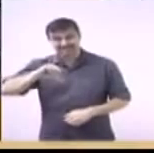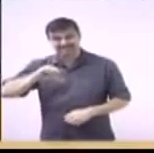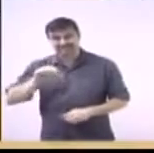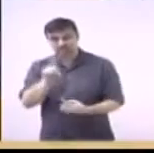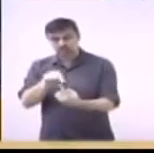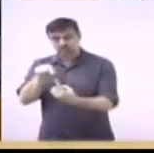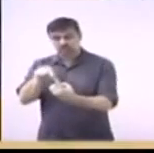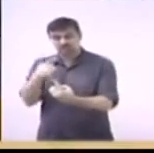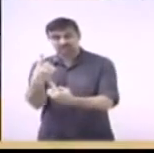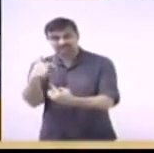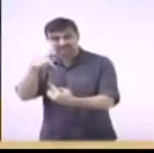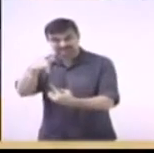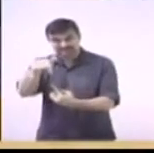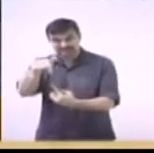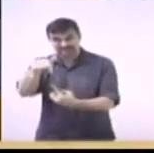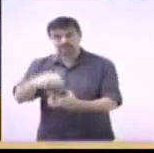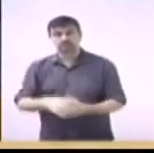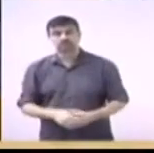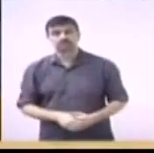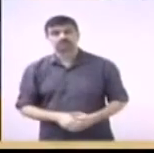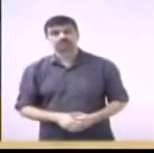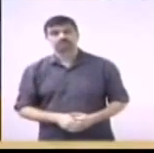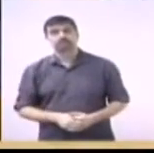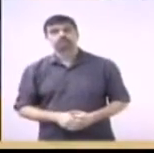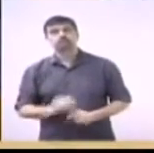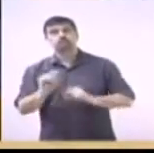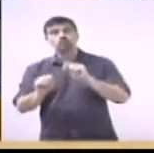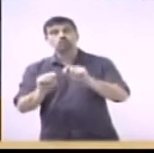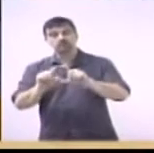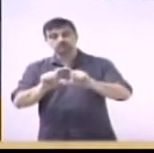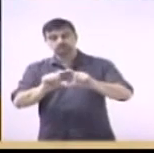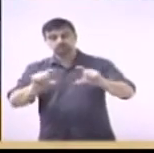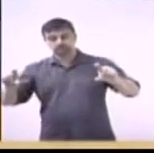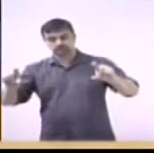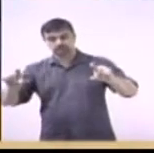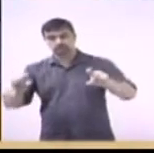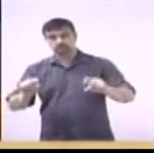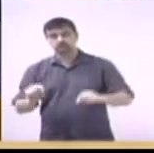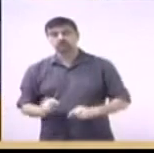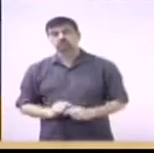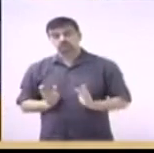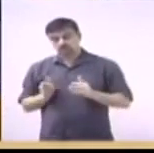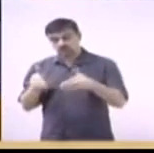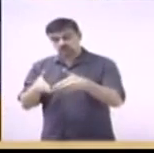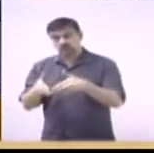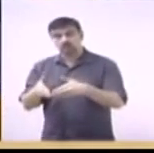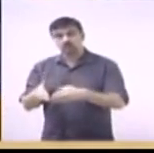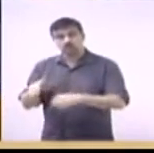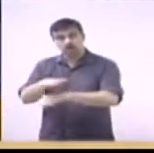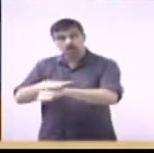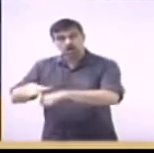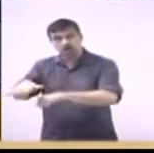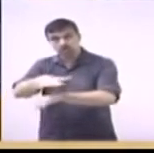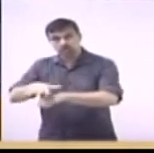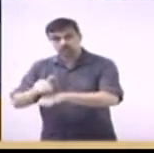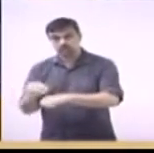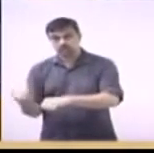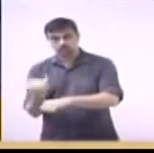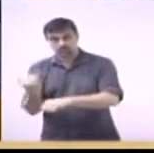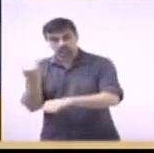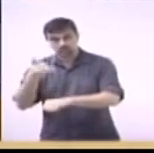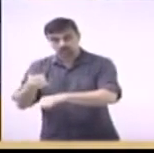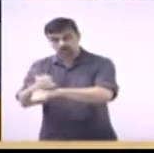é a meta 17 que eles falam, ela diz o seguinte: valorizar os profissionais do magistério das redes públicas da